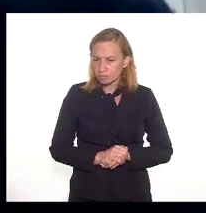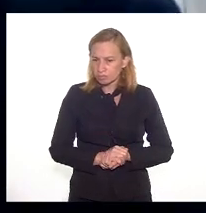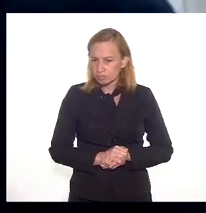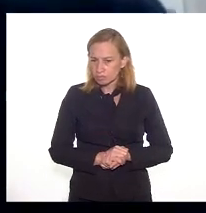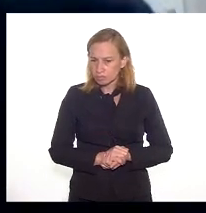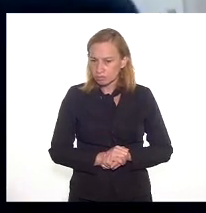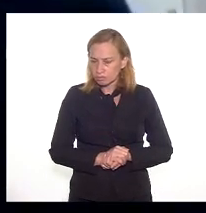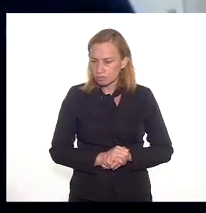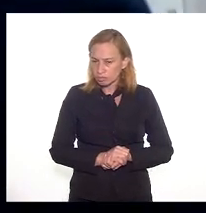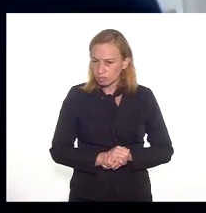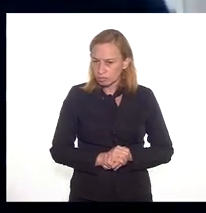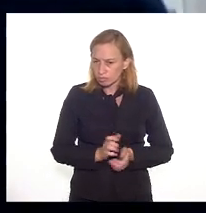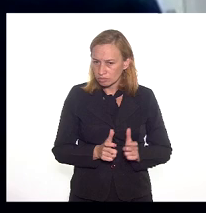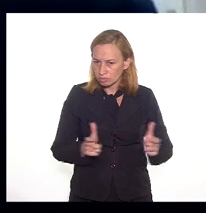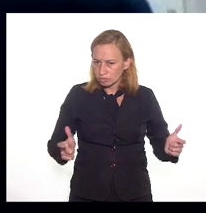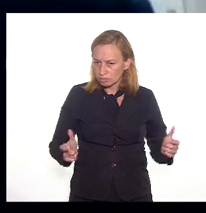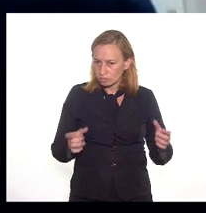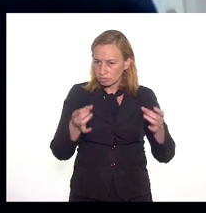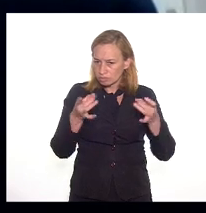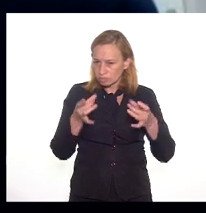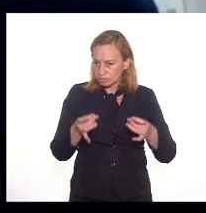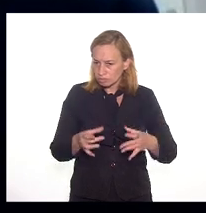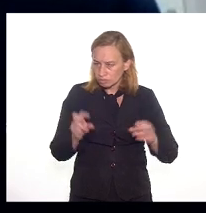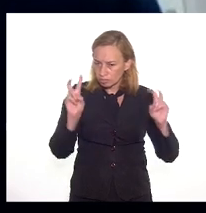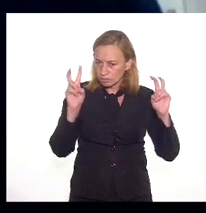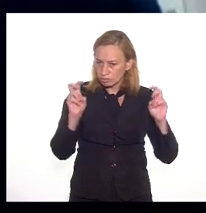um pouco mais detalhada aí sobre o assunto.